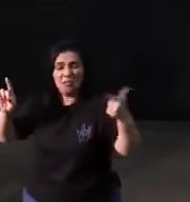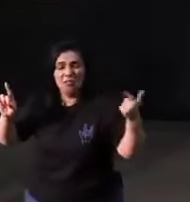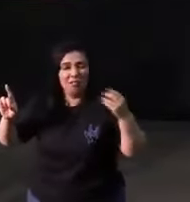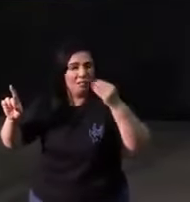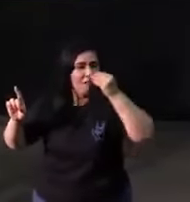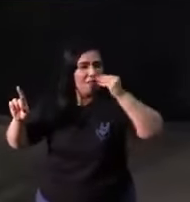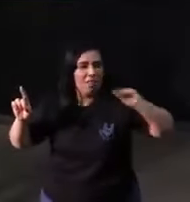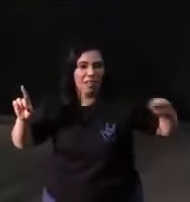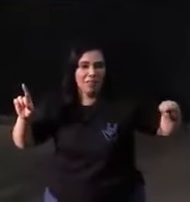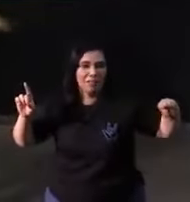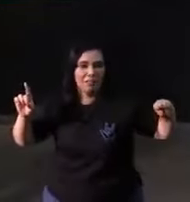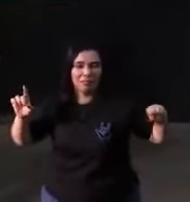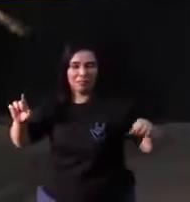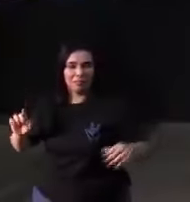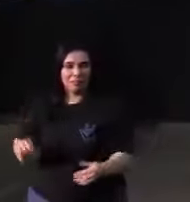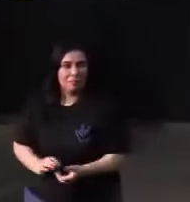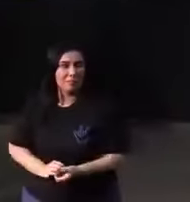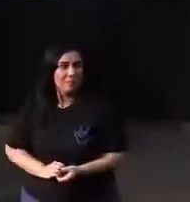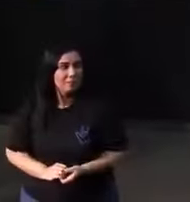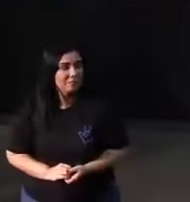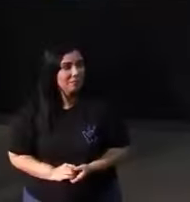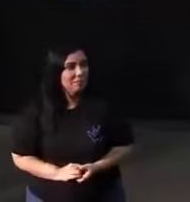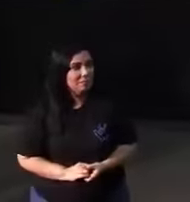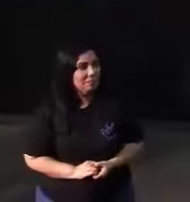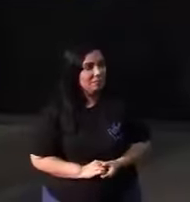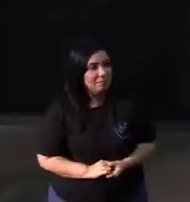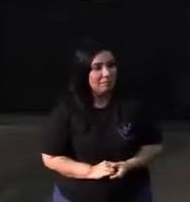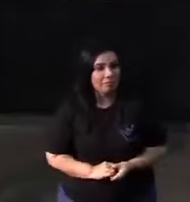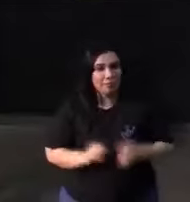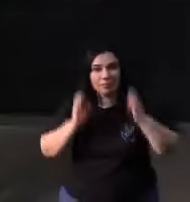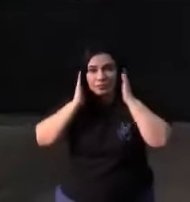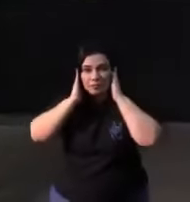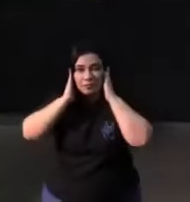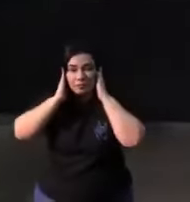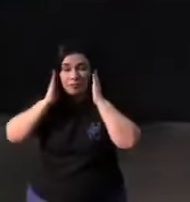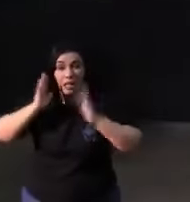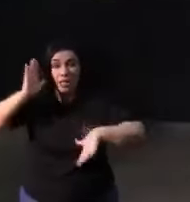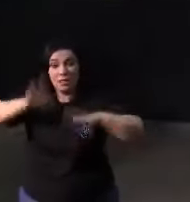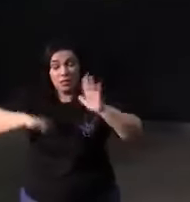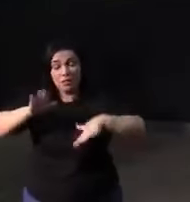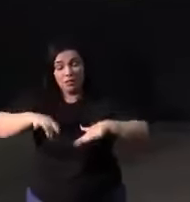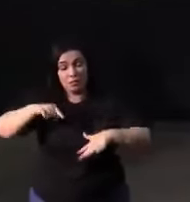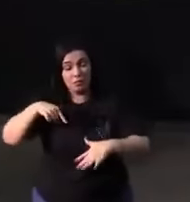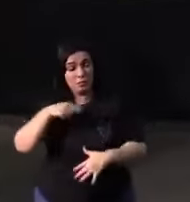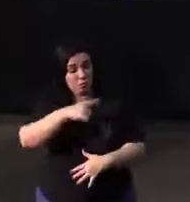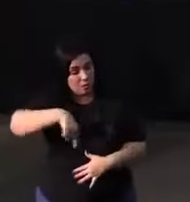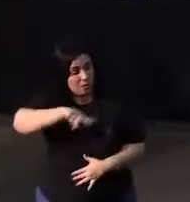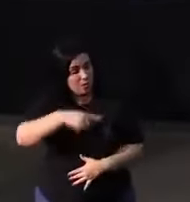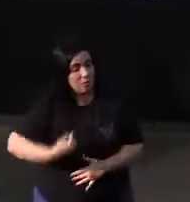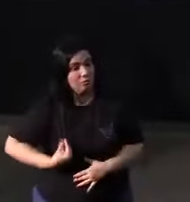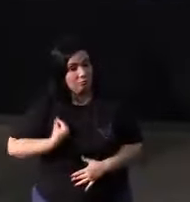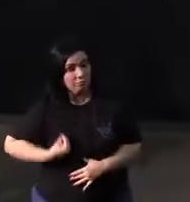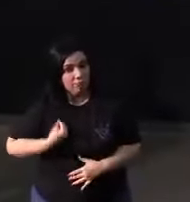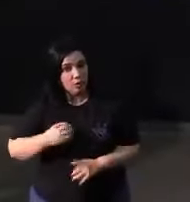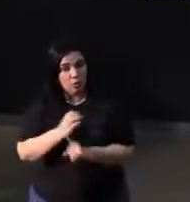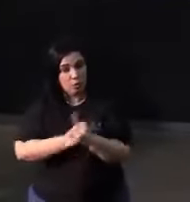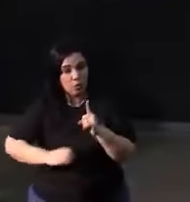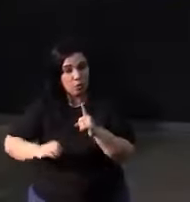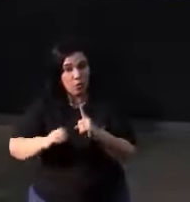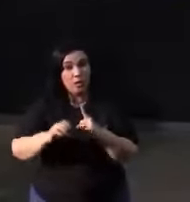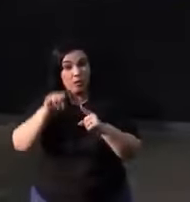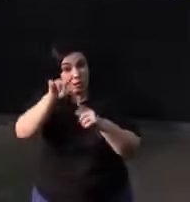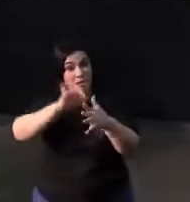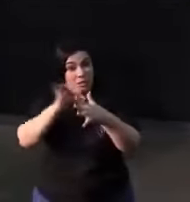Conosco aqui, também cultuando ao Senhor do seu